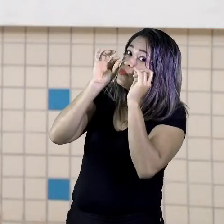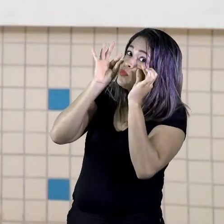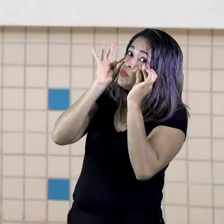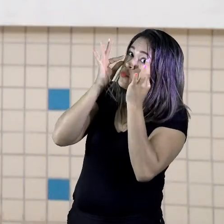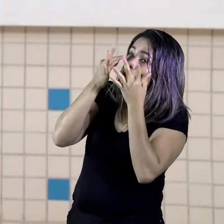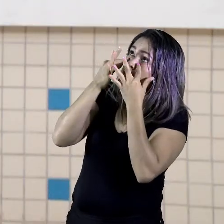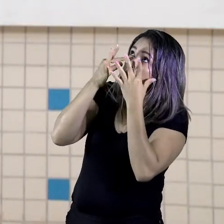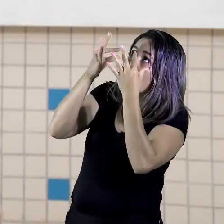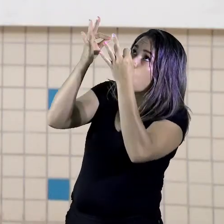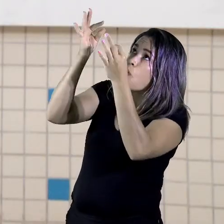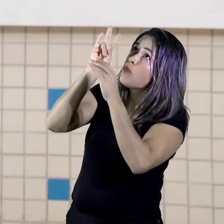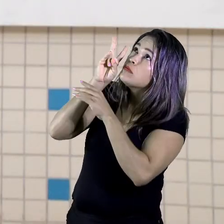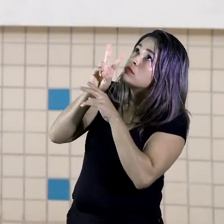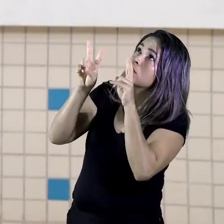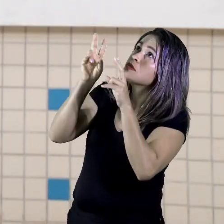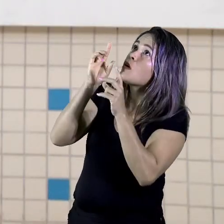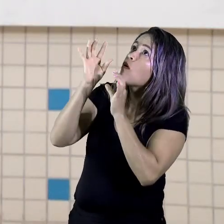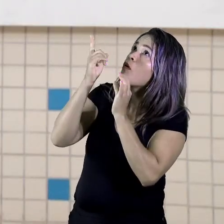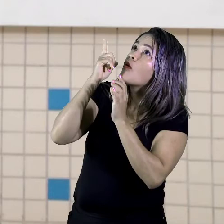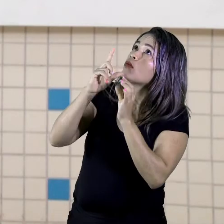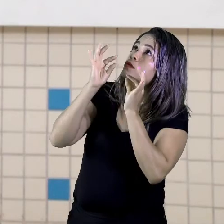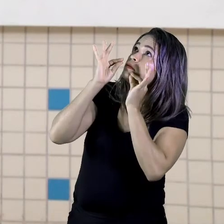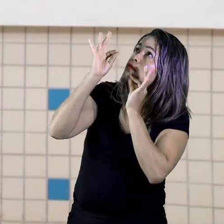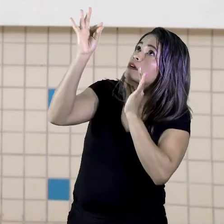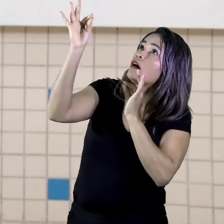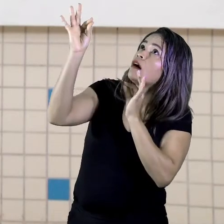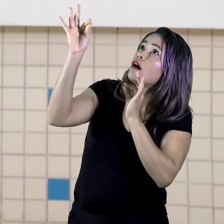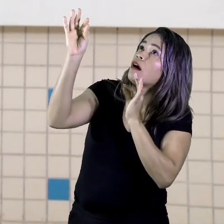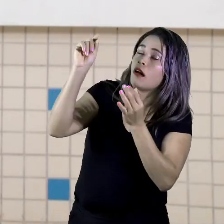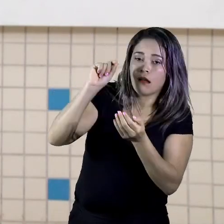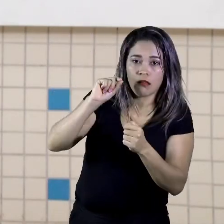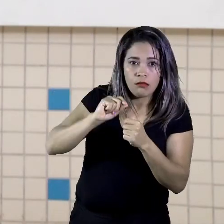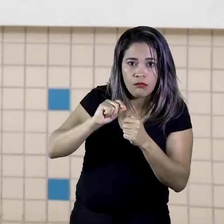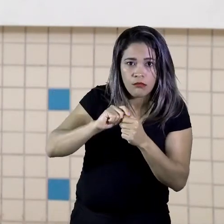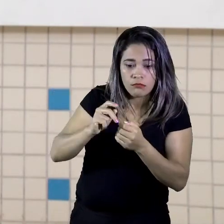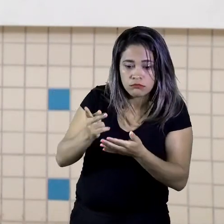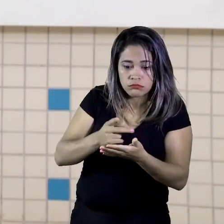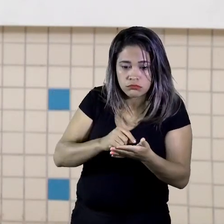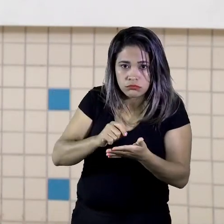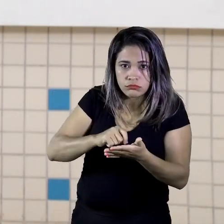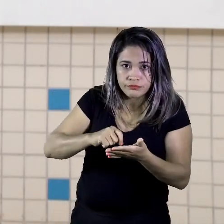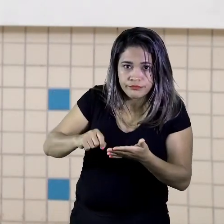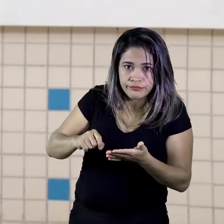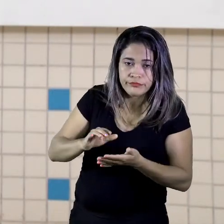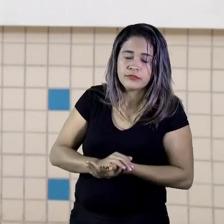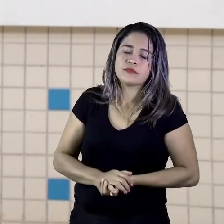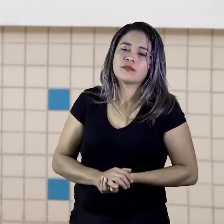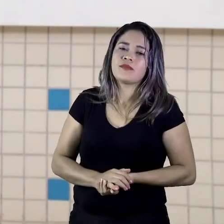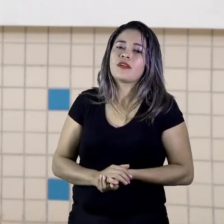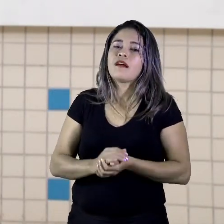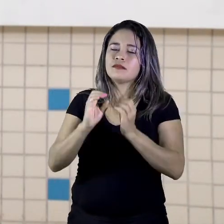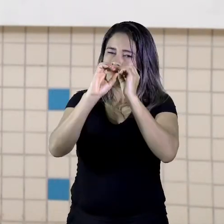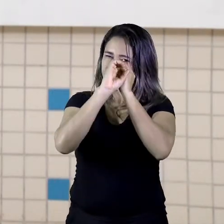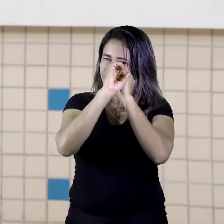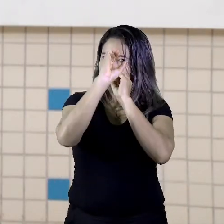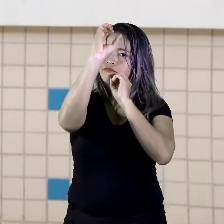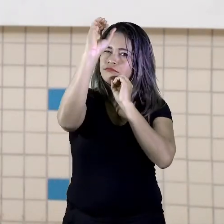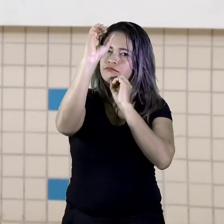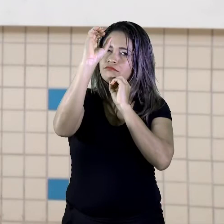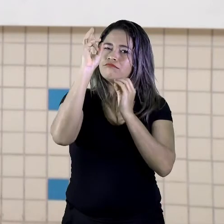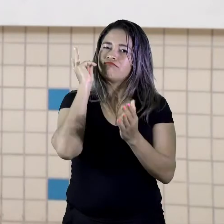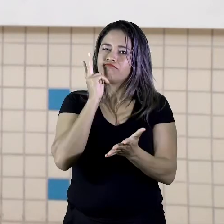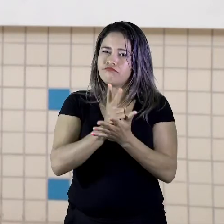enxergar no céu, ele fazia, né? E essa astronomia, ela sempre